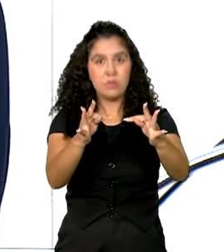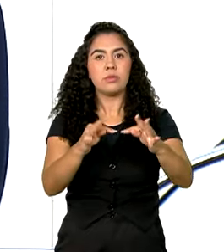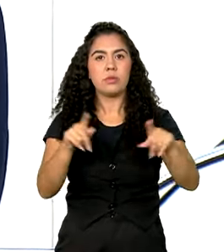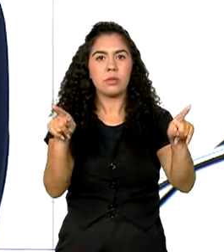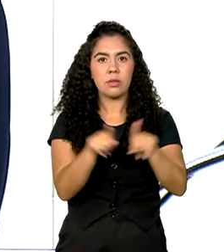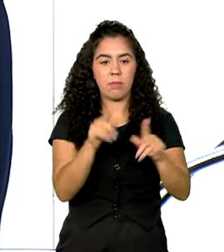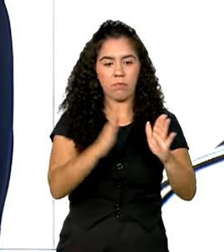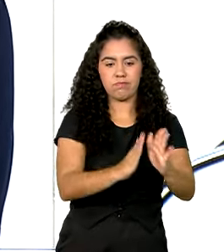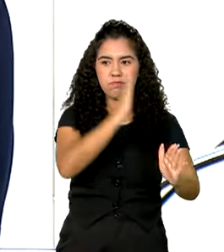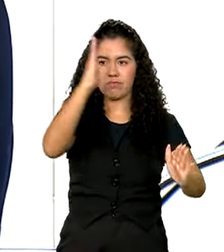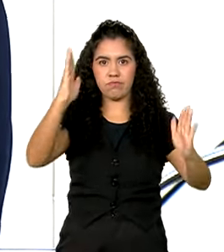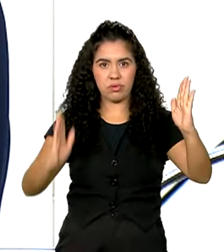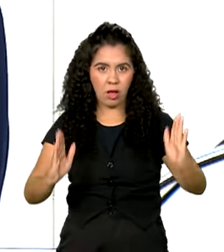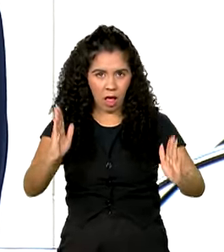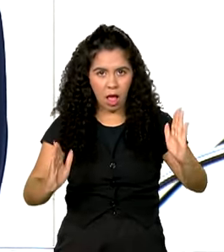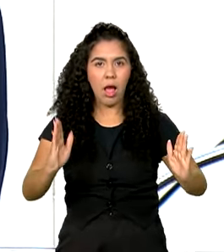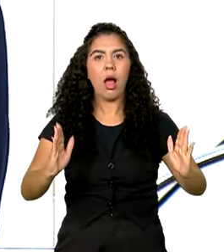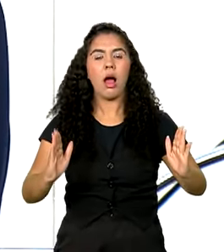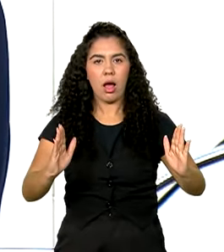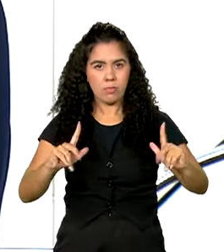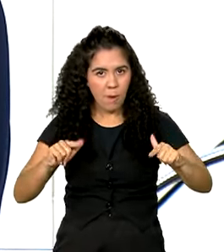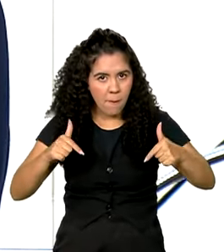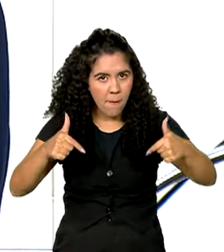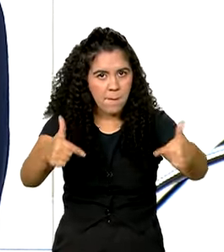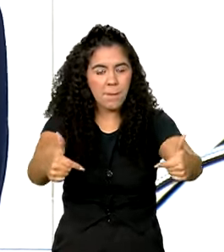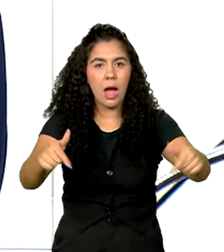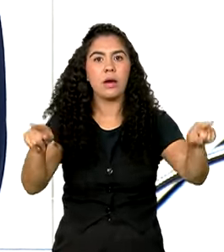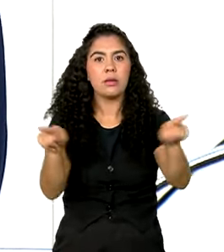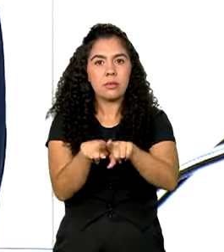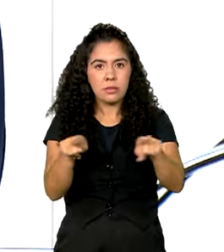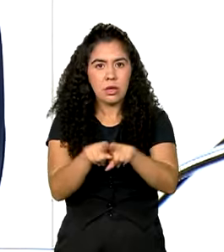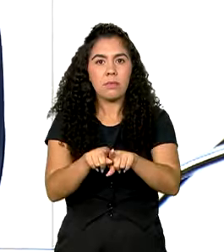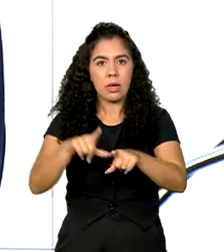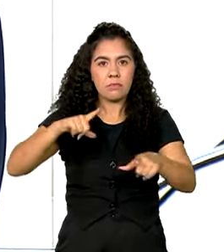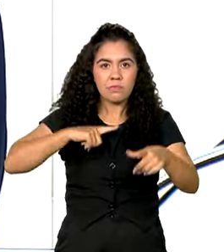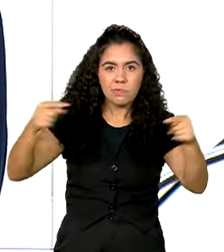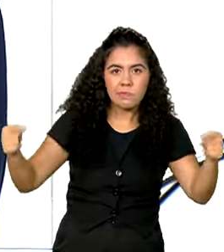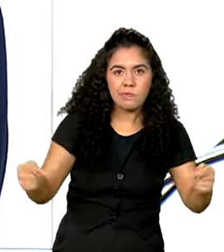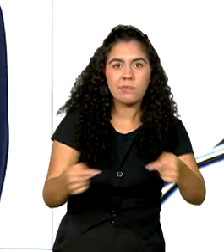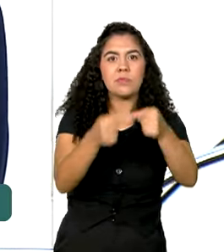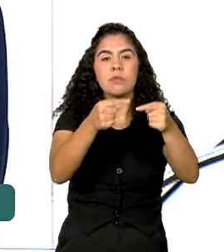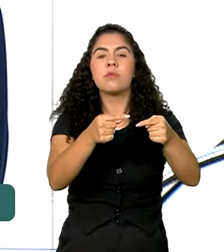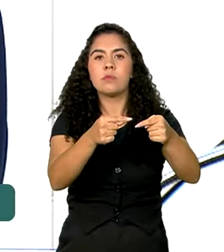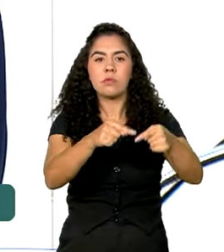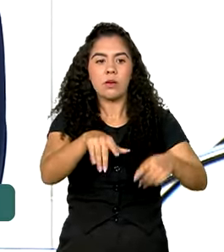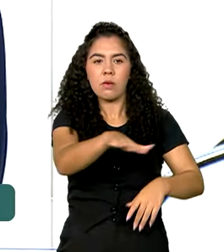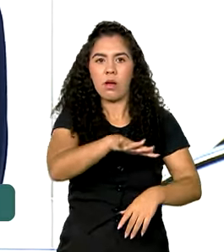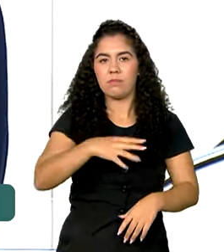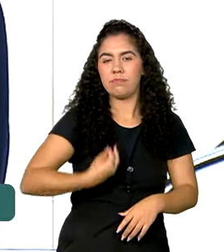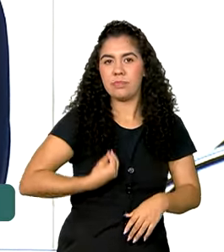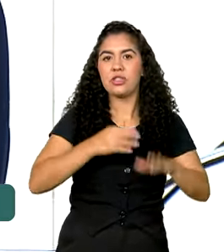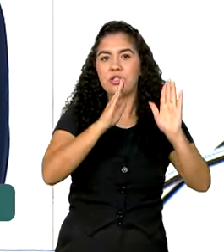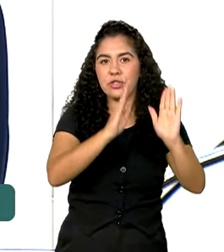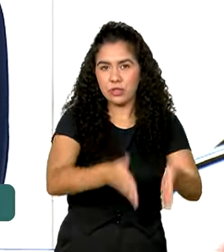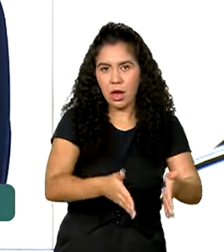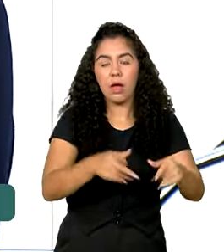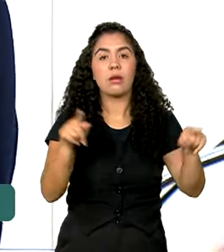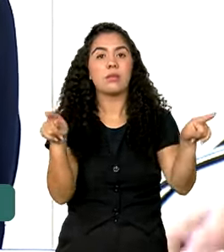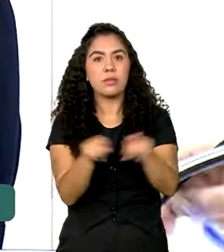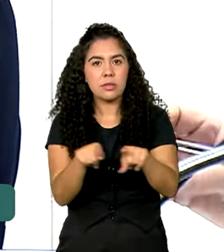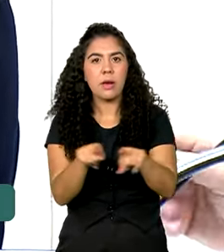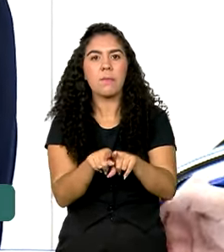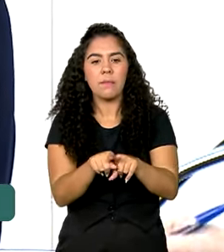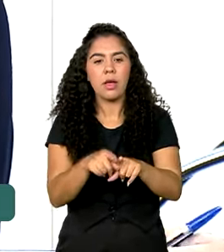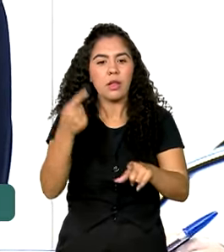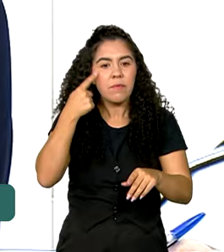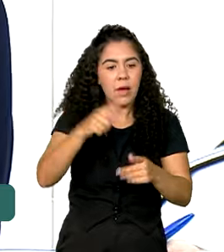larga escala, a compatibilidade com a infraestrutura existente, a necessidade de melhorar a eficiência dos processos